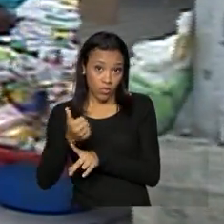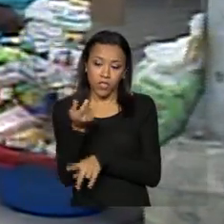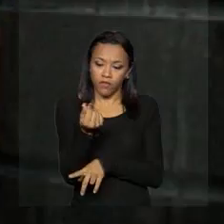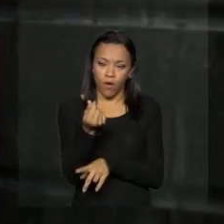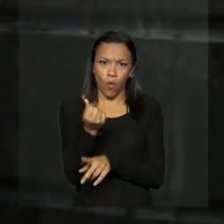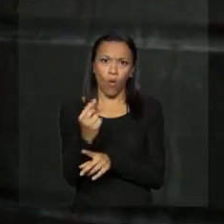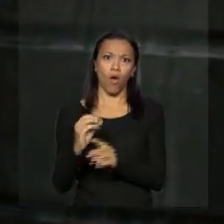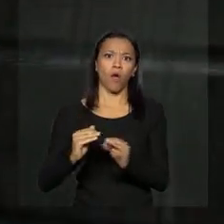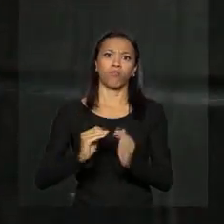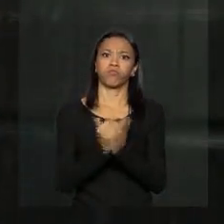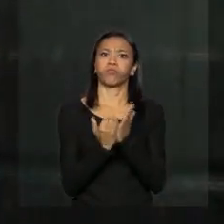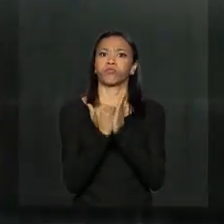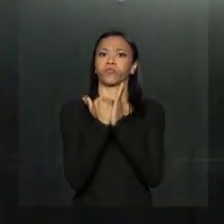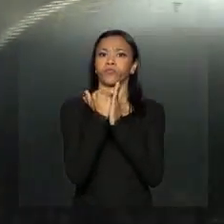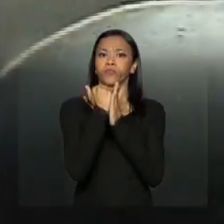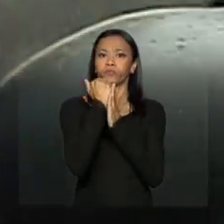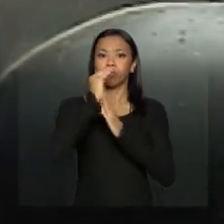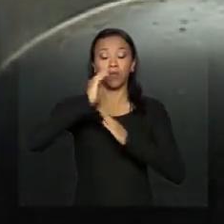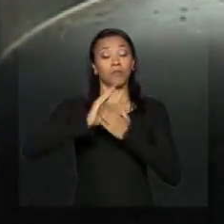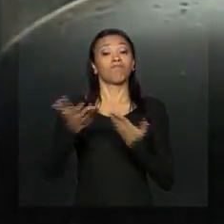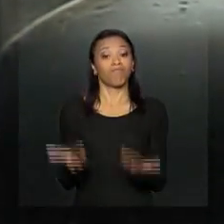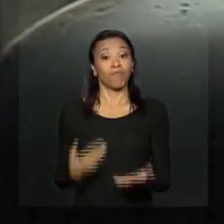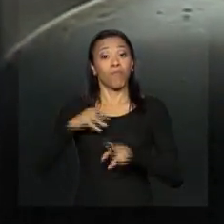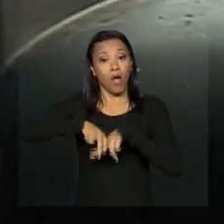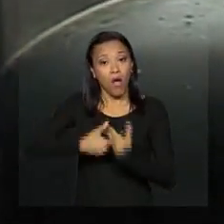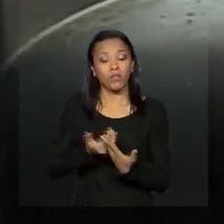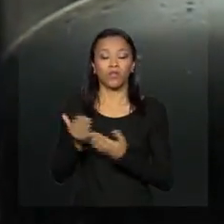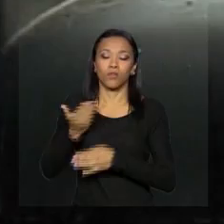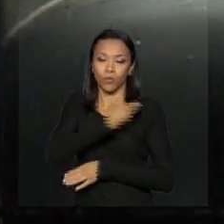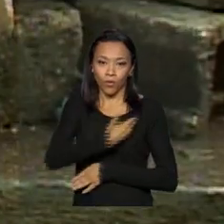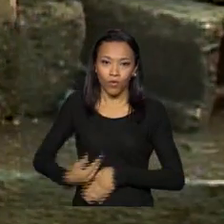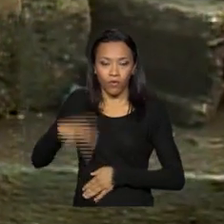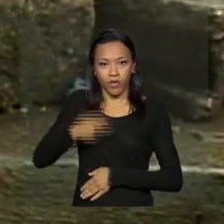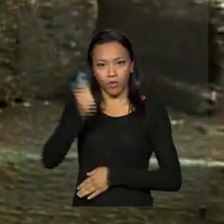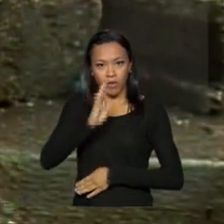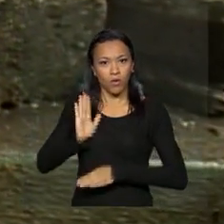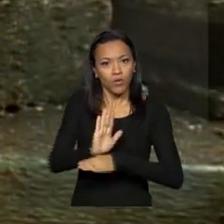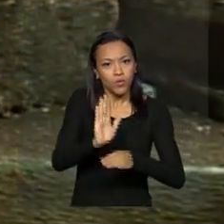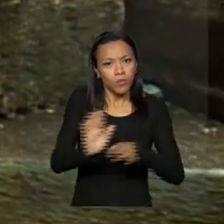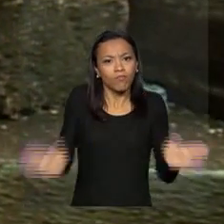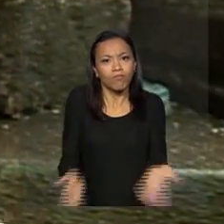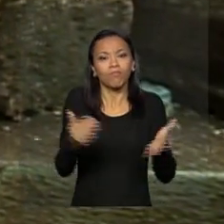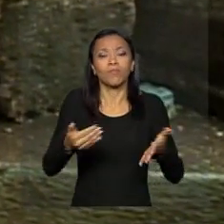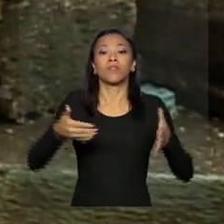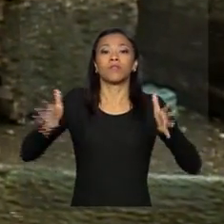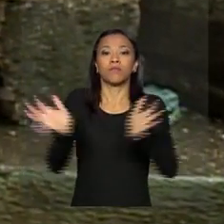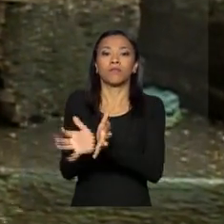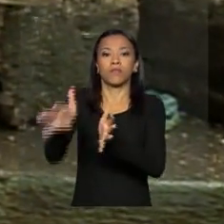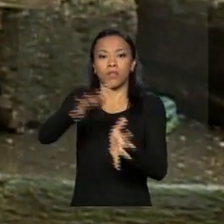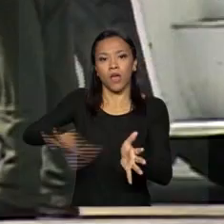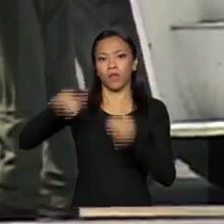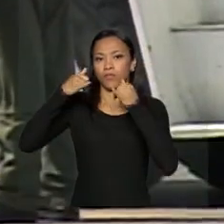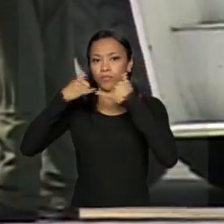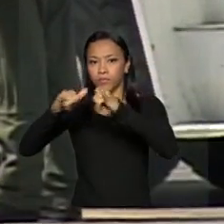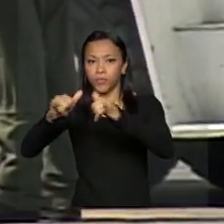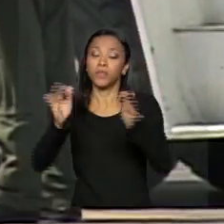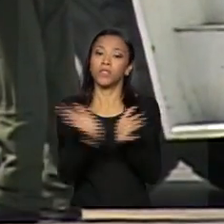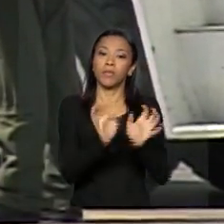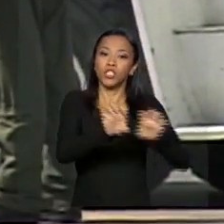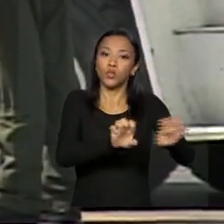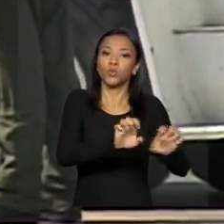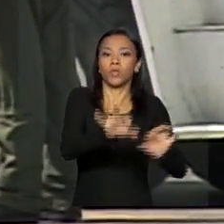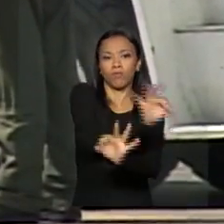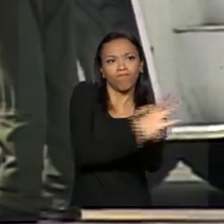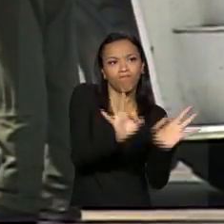crescendo graças a investimentos brasileiros, principalmente nos setores energético e de infraestrutura, onde as tropas de